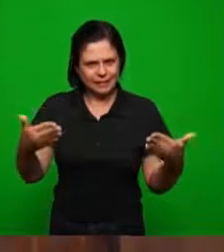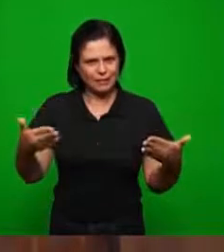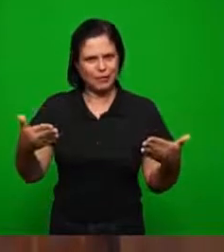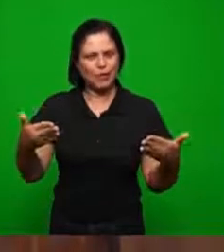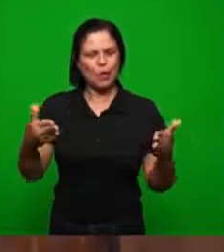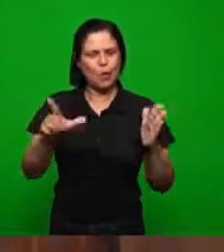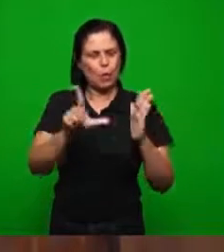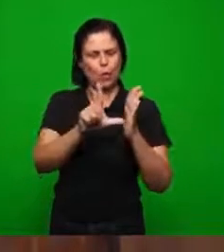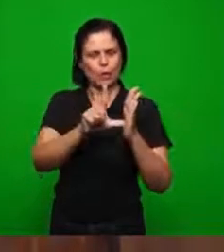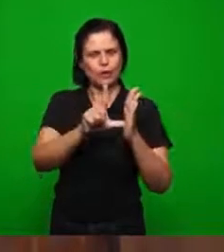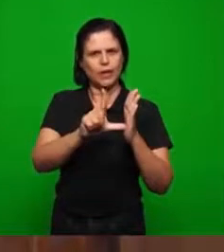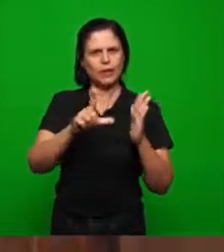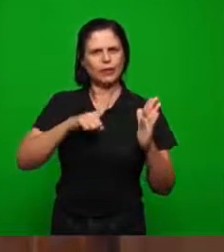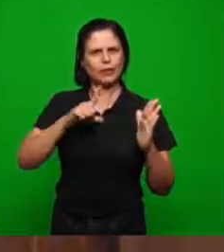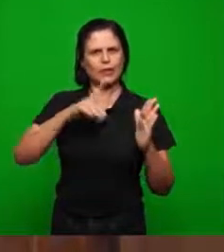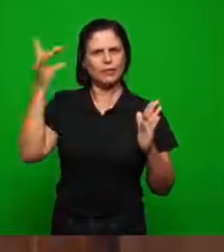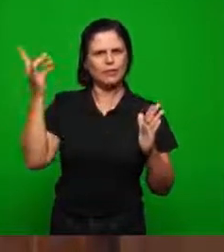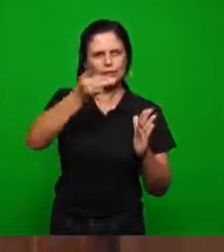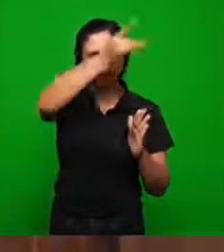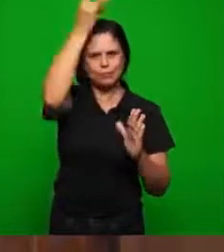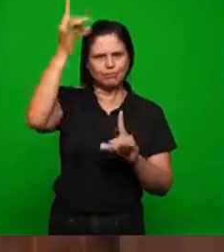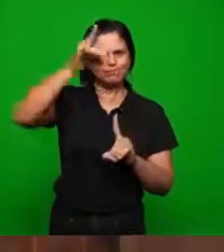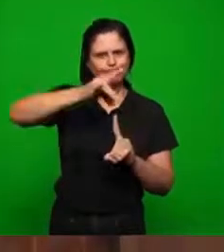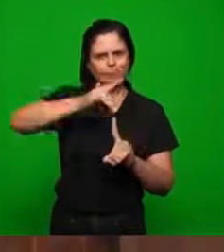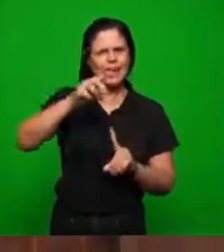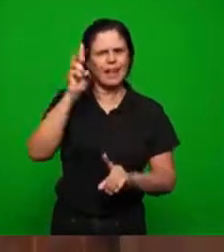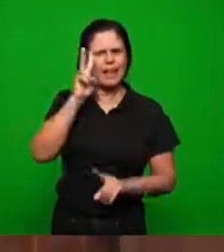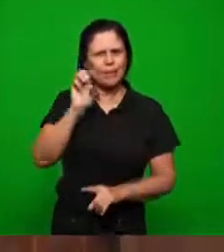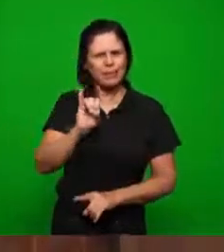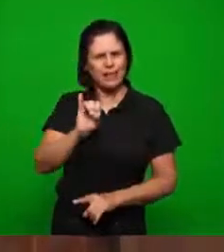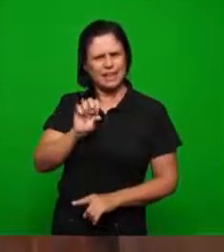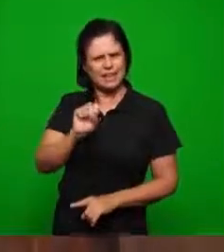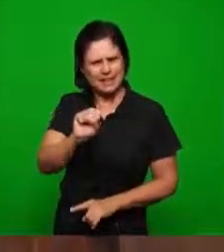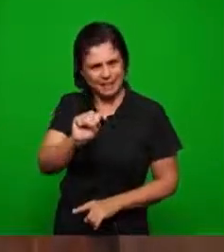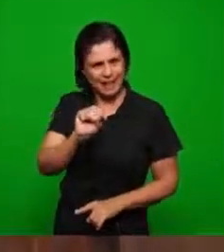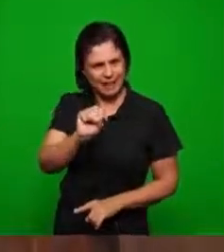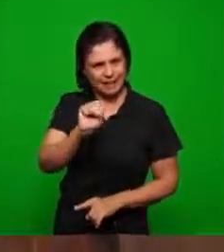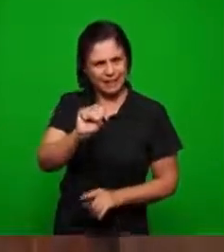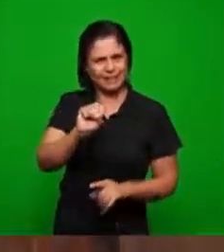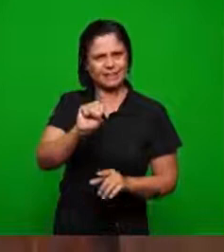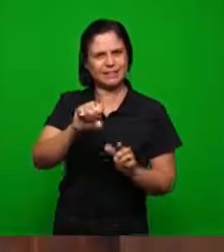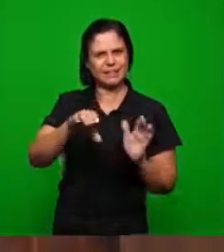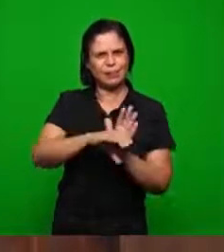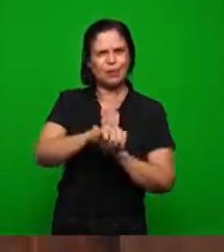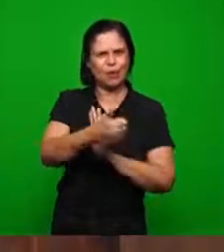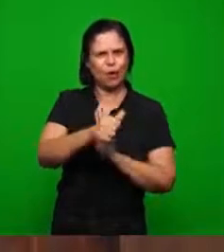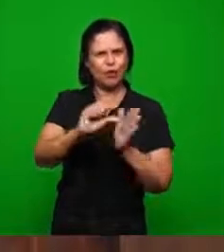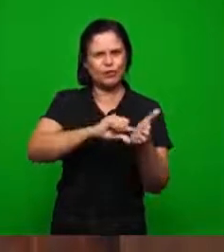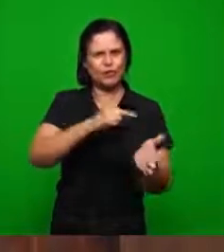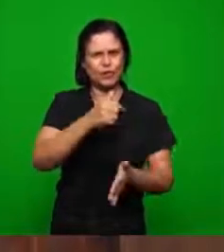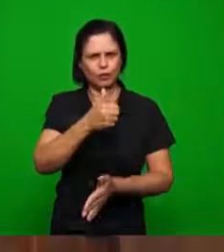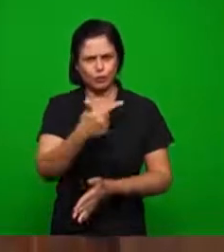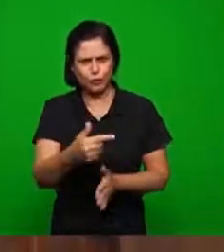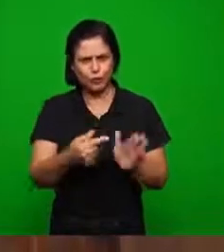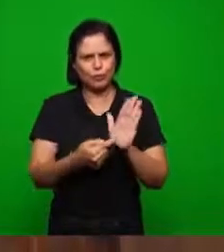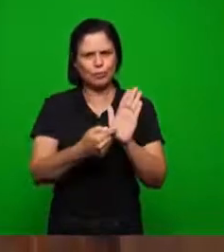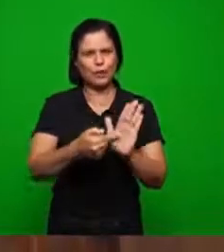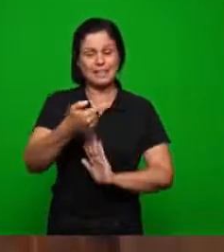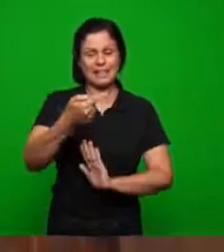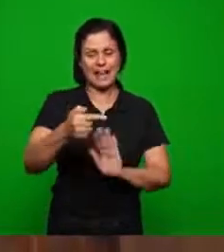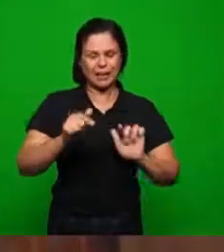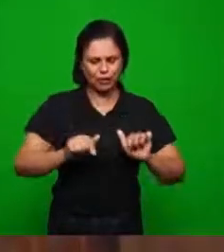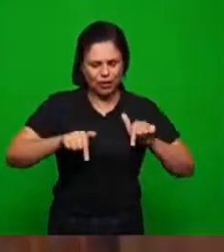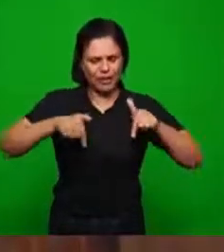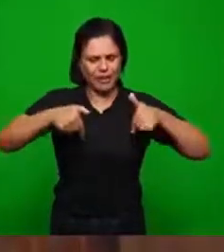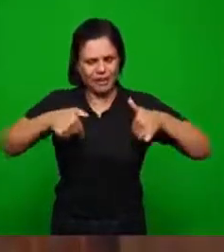o espírito de sabedoria, de entendimento, o espírito de conselho e de fortaleza, o espírito de conhecimento e